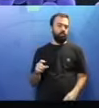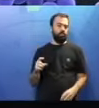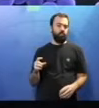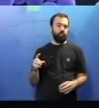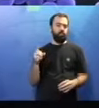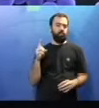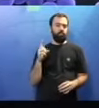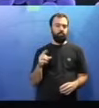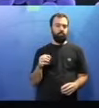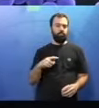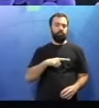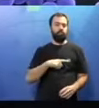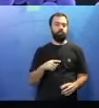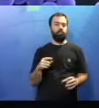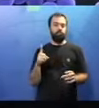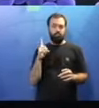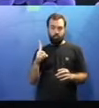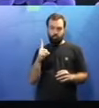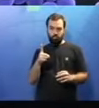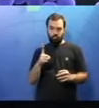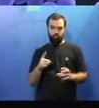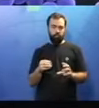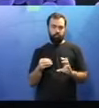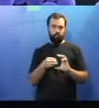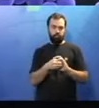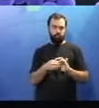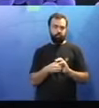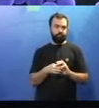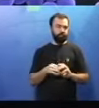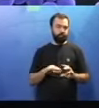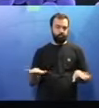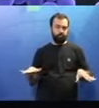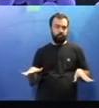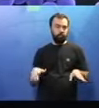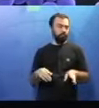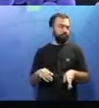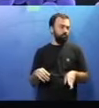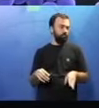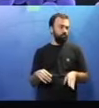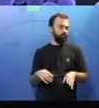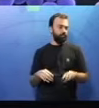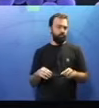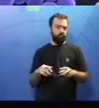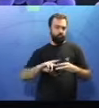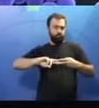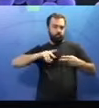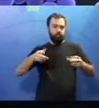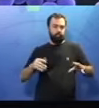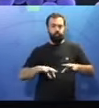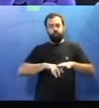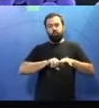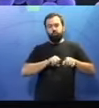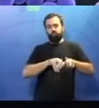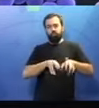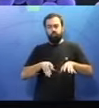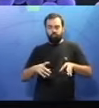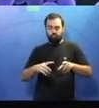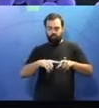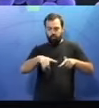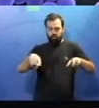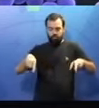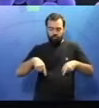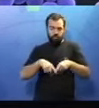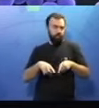só. Procariontes, que o material genético fica disperso na célula. Eles podem ser tanto autótrofos, produzem o